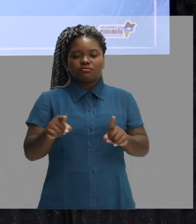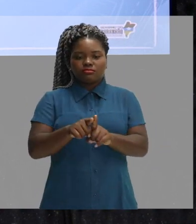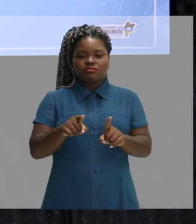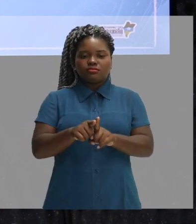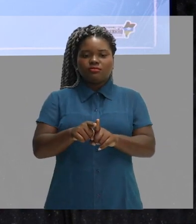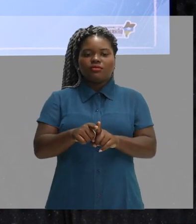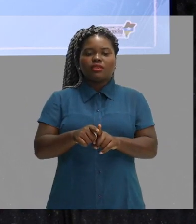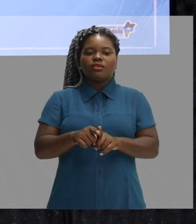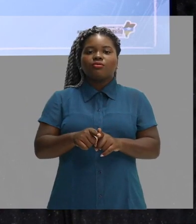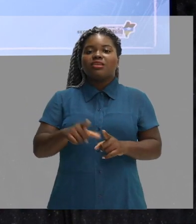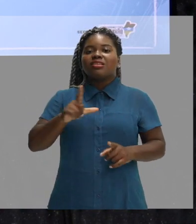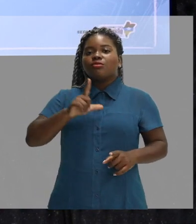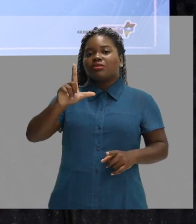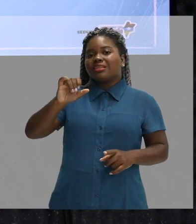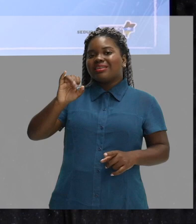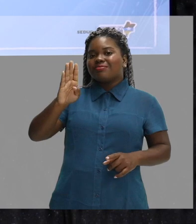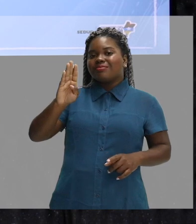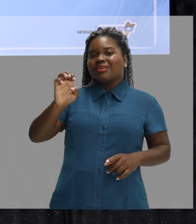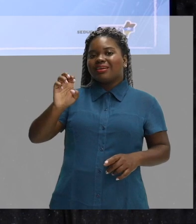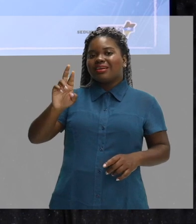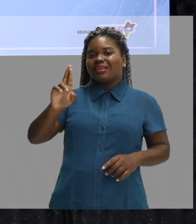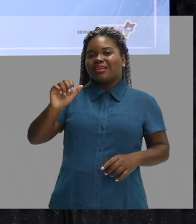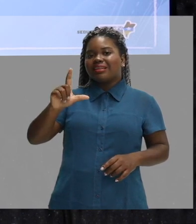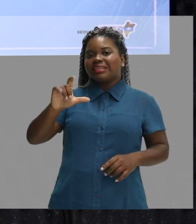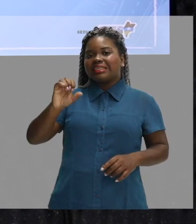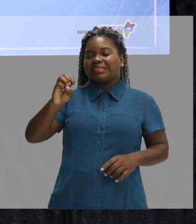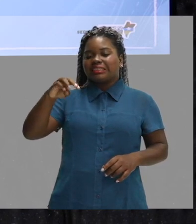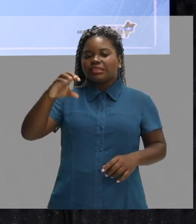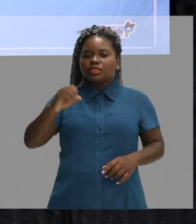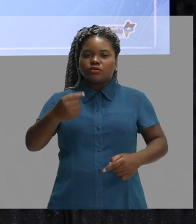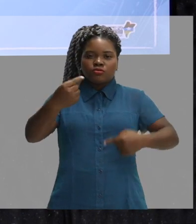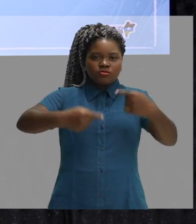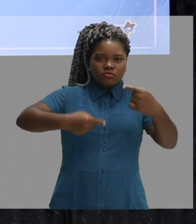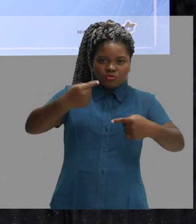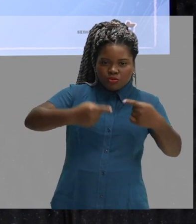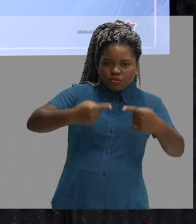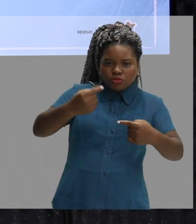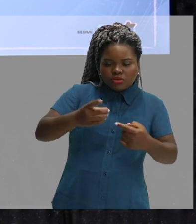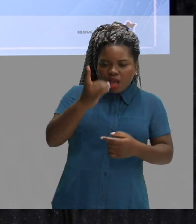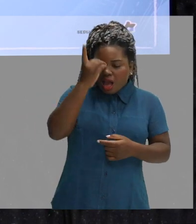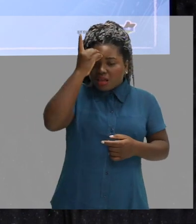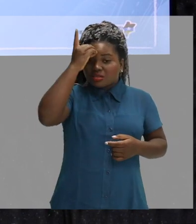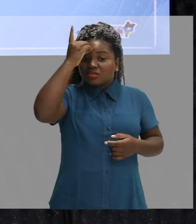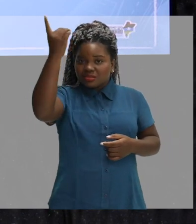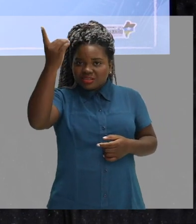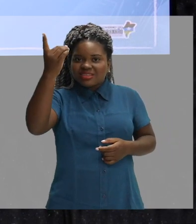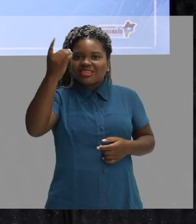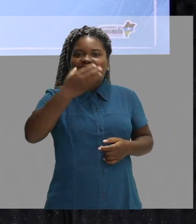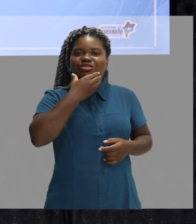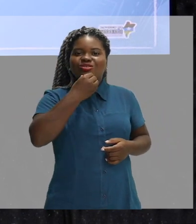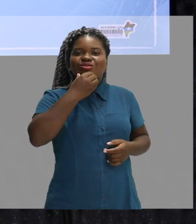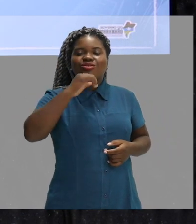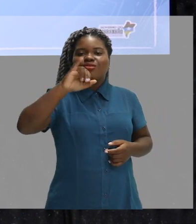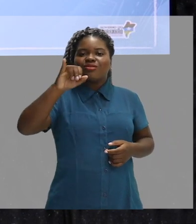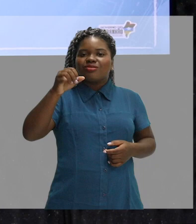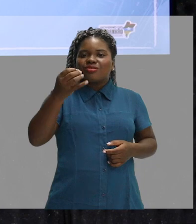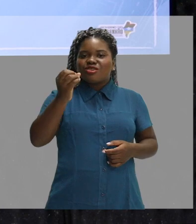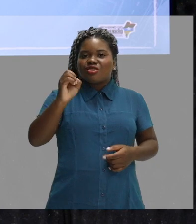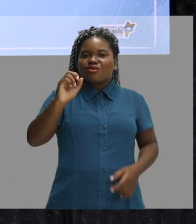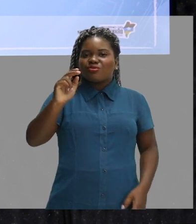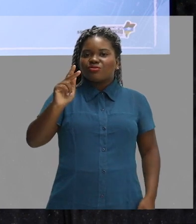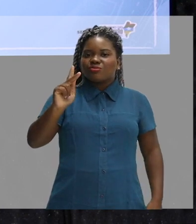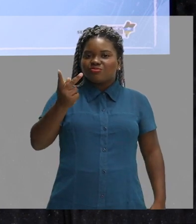comigo. Liberalismo político, sobretudo a partir das ideias de John Locke, que a gente vai falar na aula de